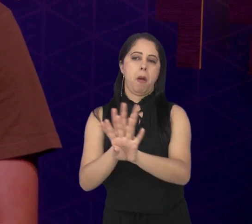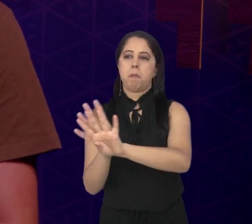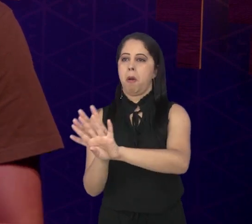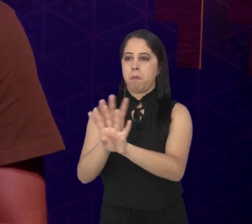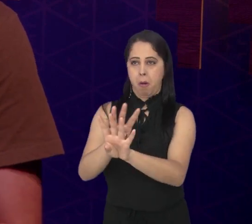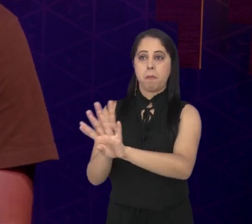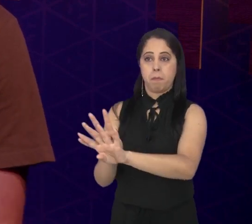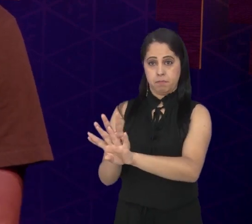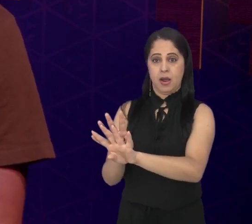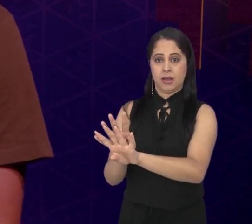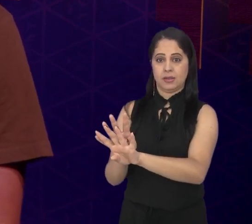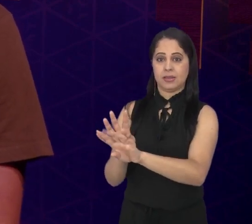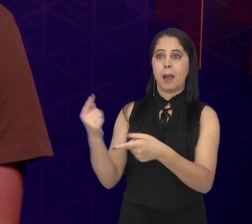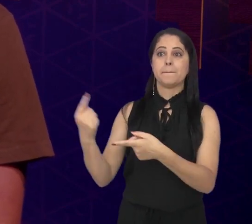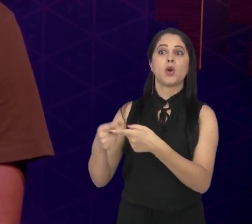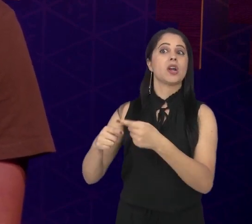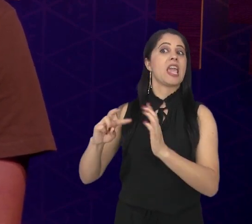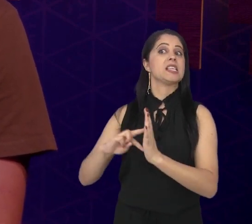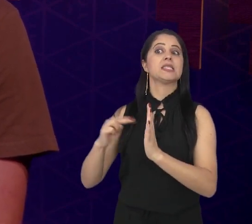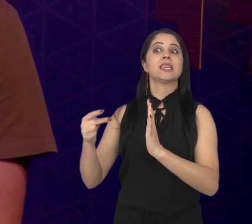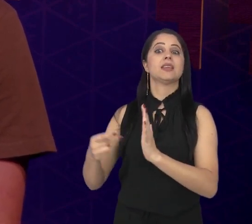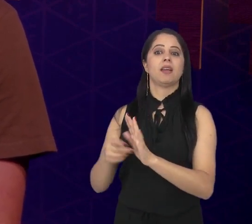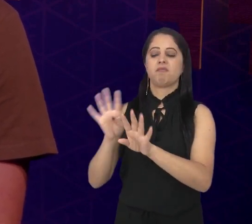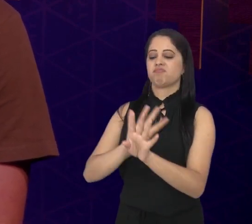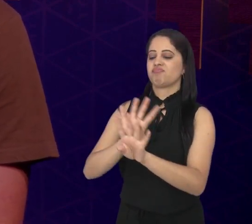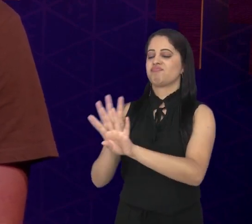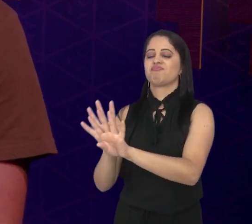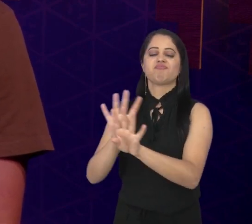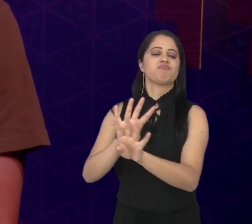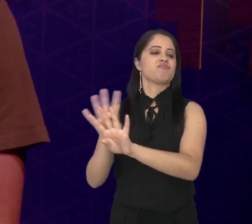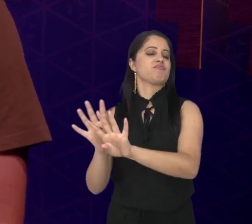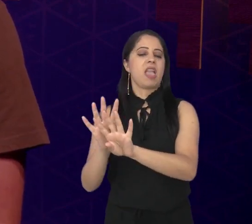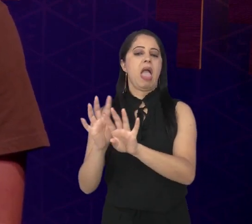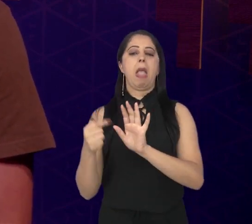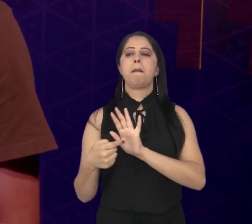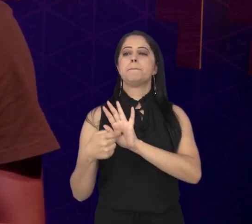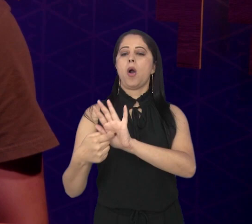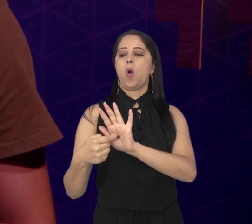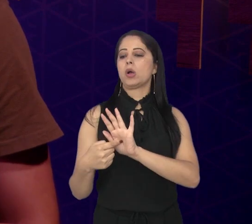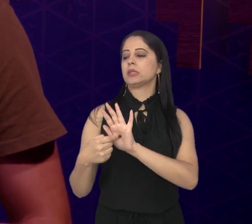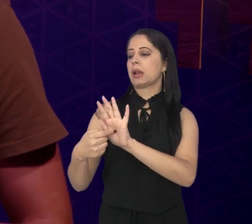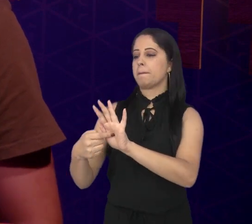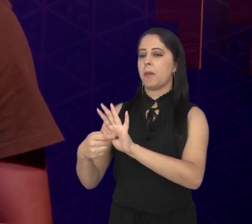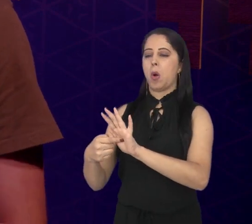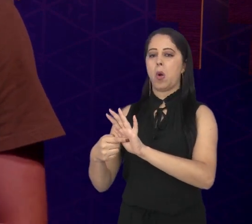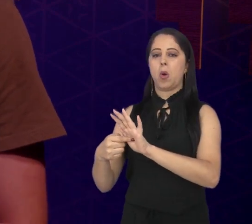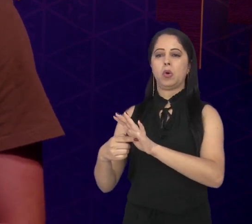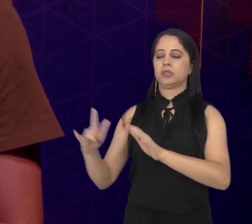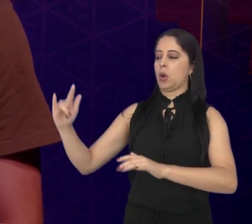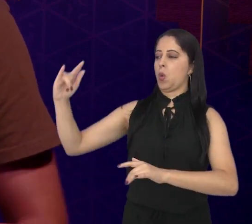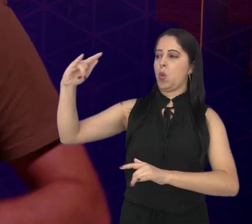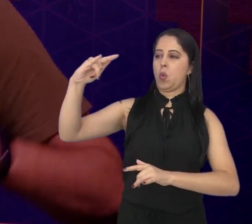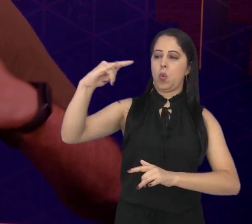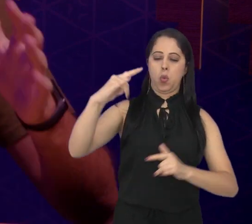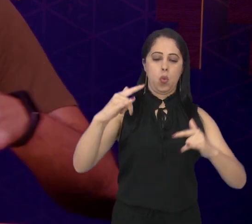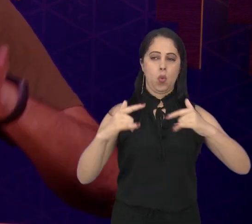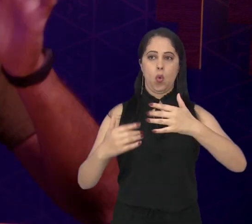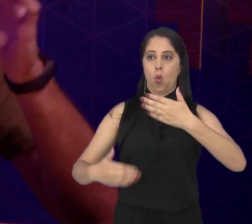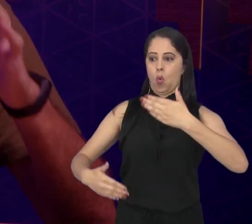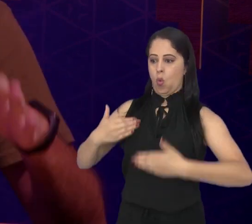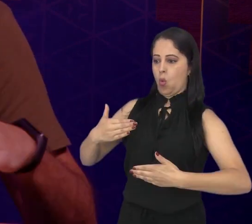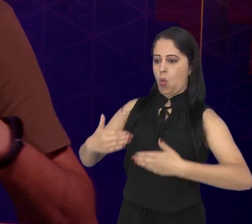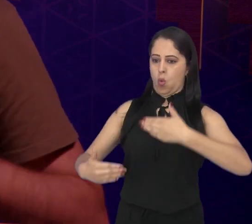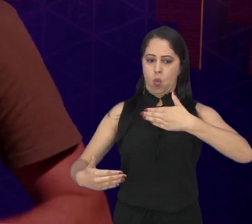vários planetas que eles têm influência, e fica lá desfilando os Stormtroopers, as naves,